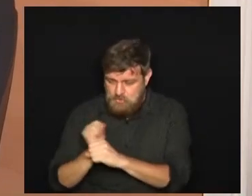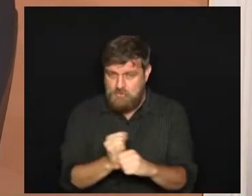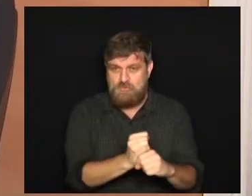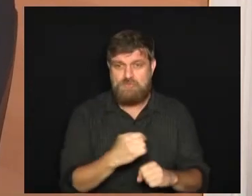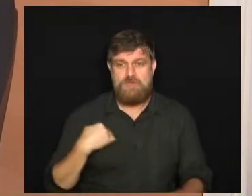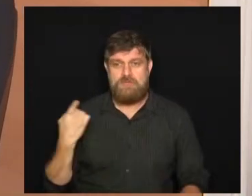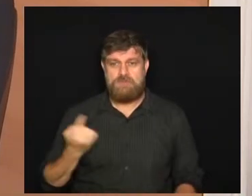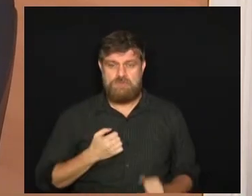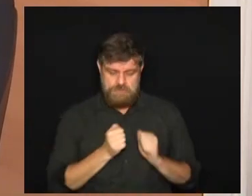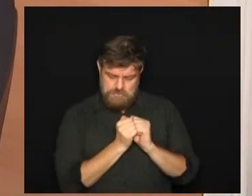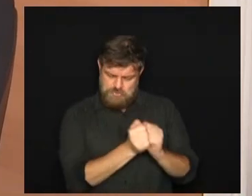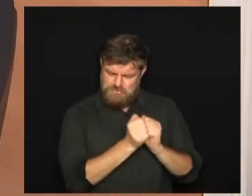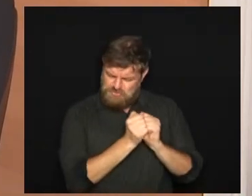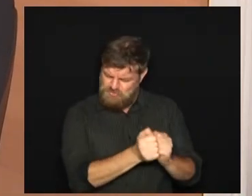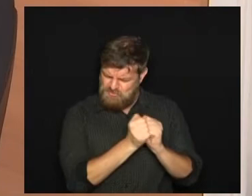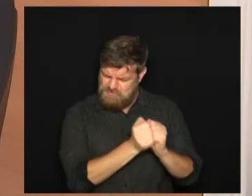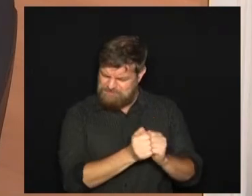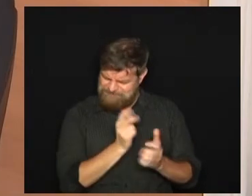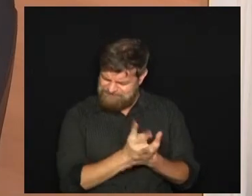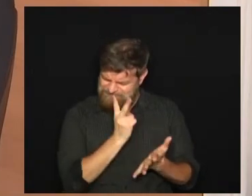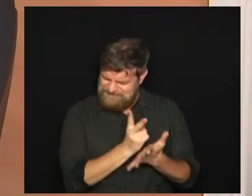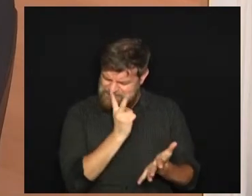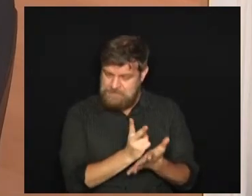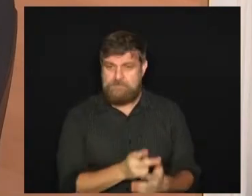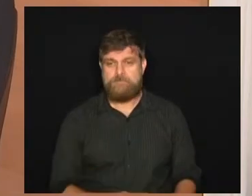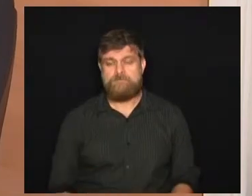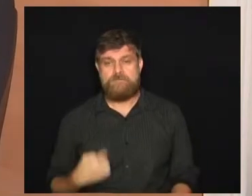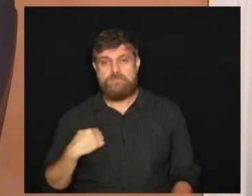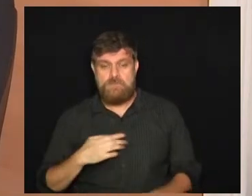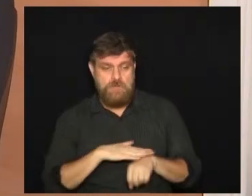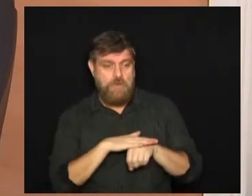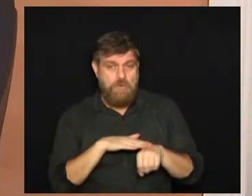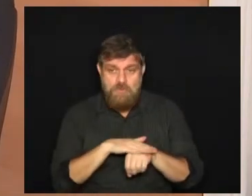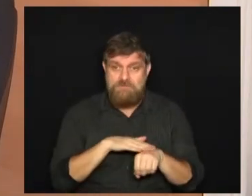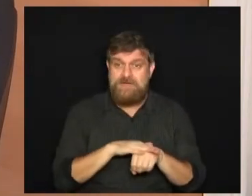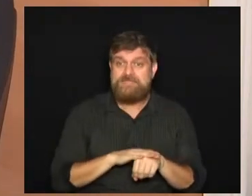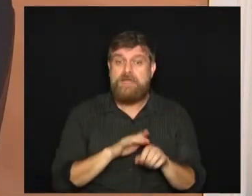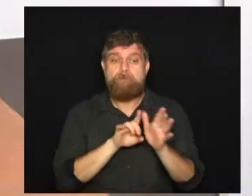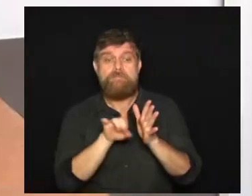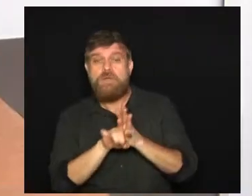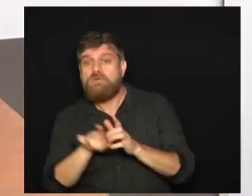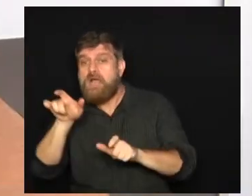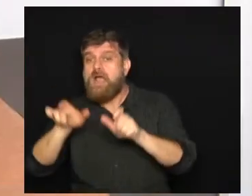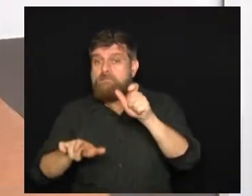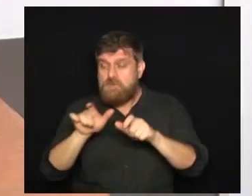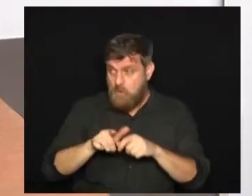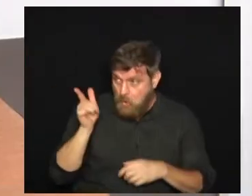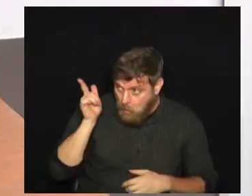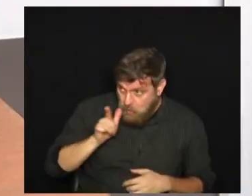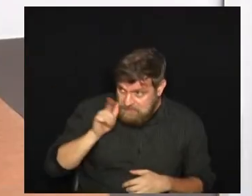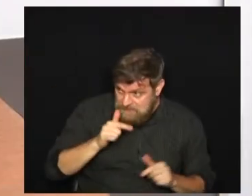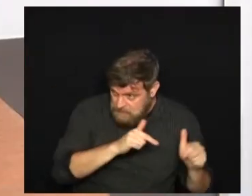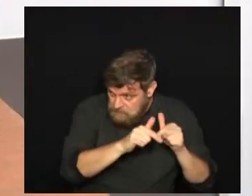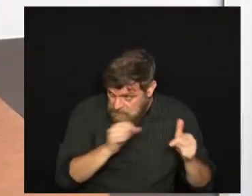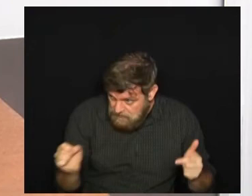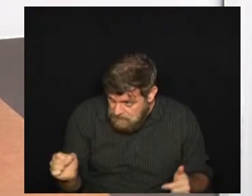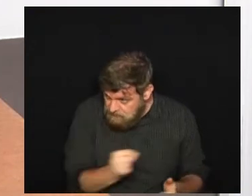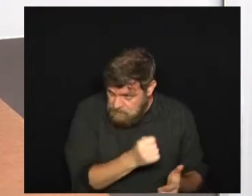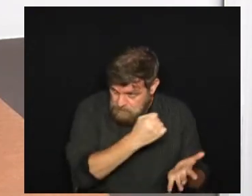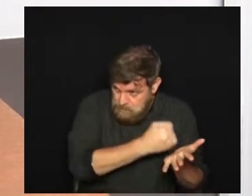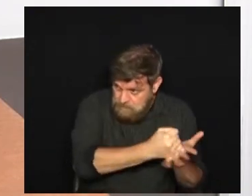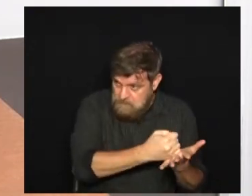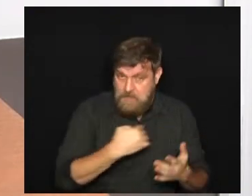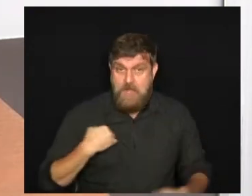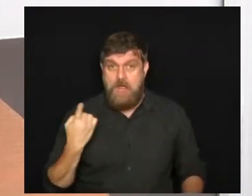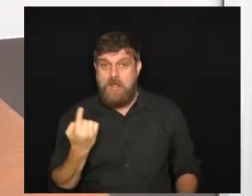essa bandeira junto, né? E a gente conversa com o pessoal de lá para saber qual foi o retorno, né? Porque a gente quer saber se de repente